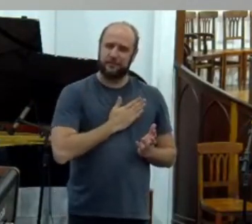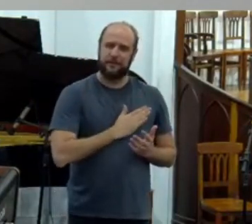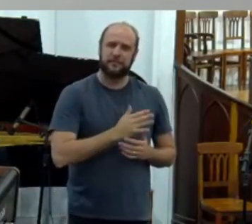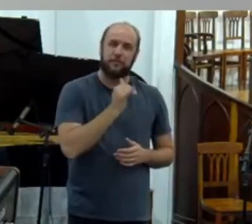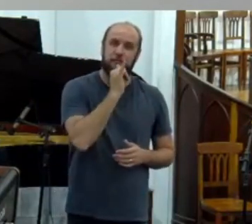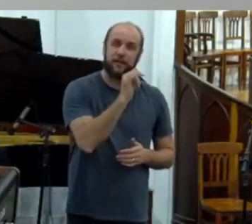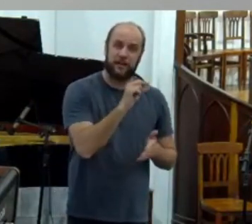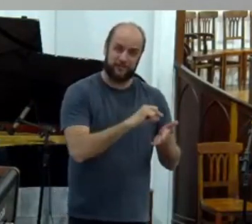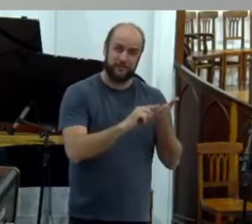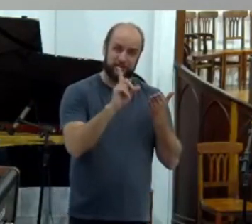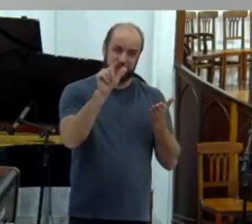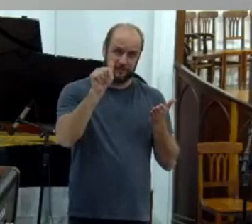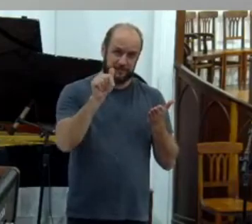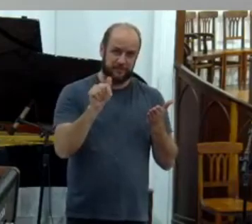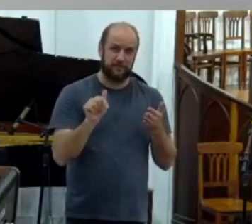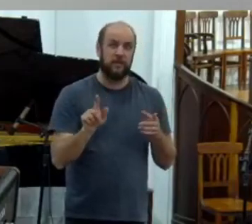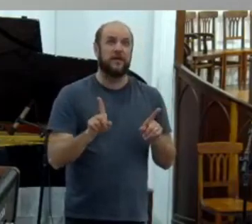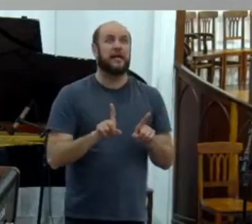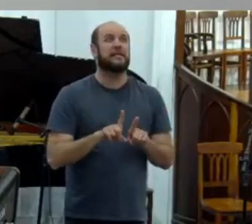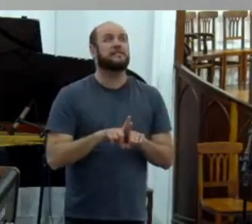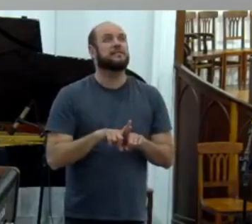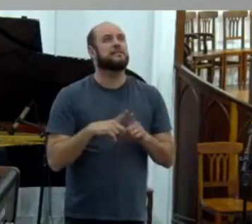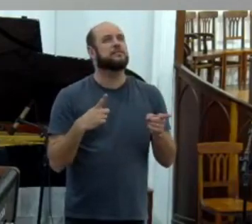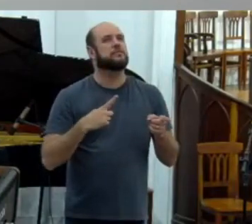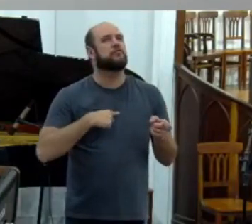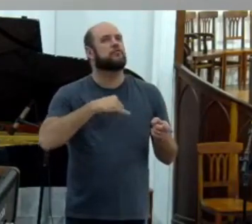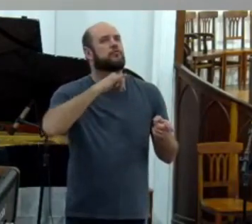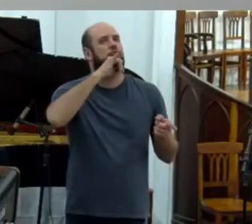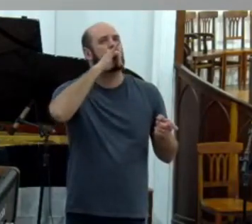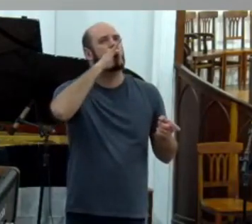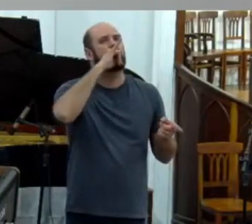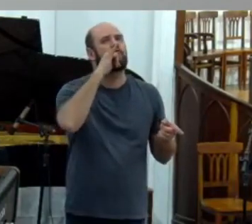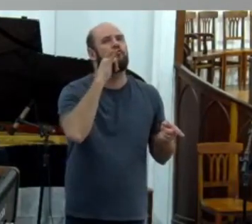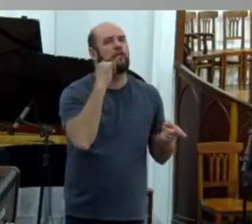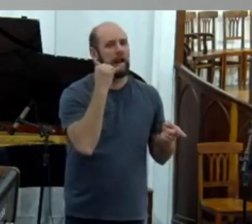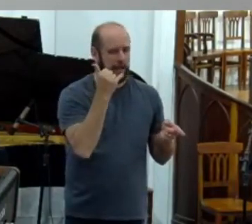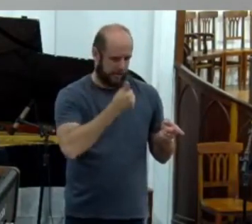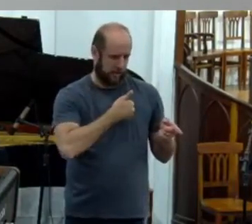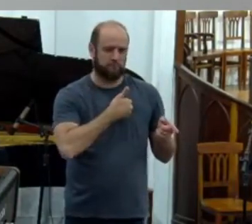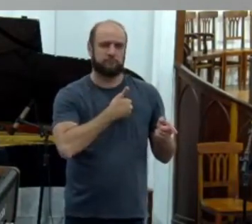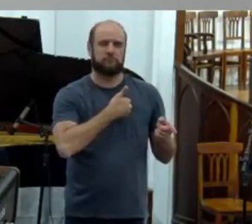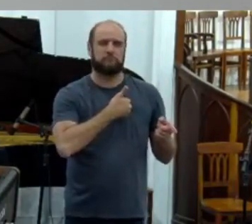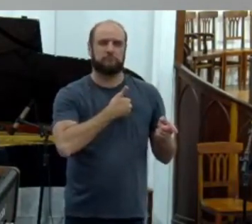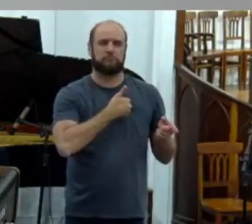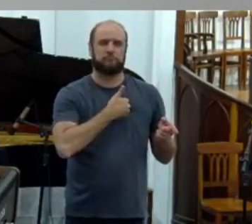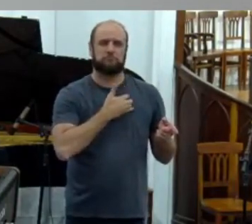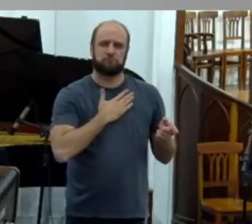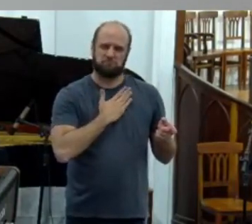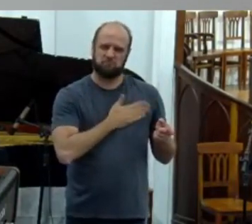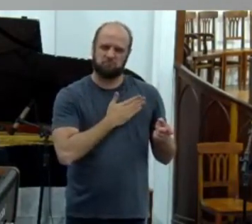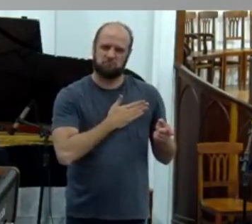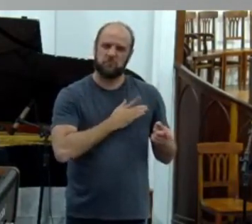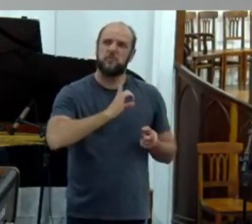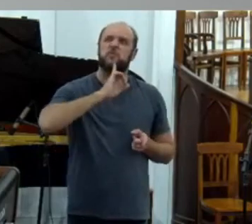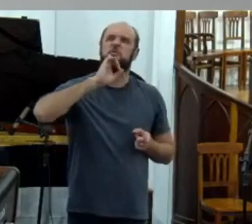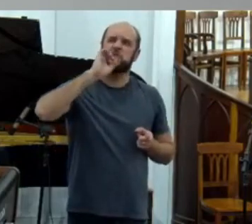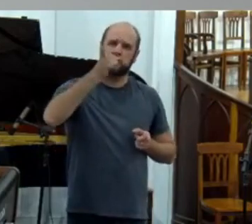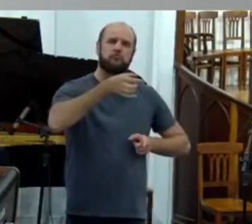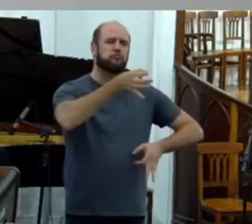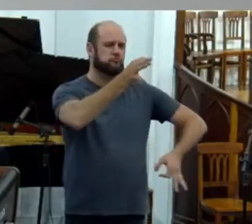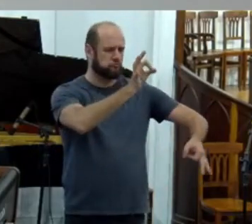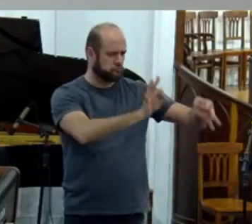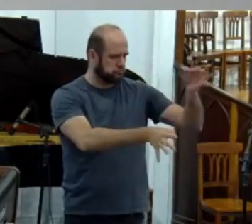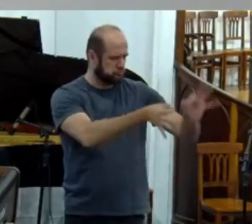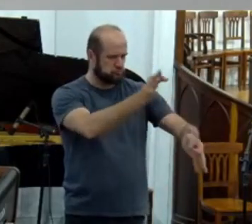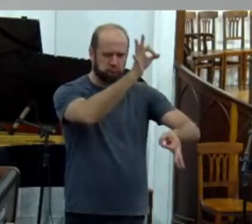fala assim: então eu disse ao meu coração, Deus julgará o